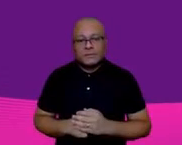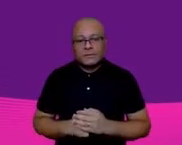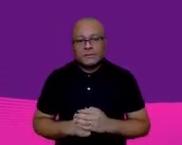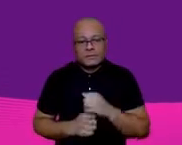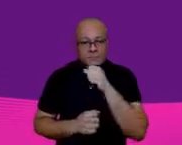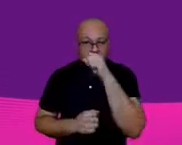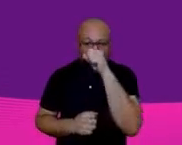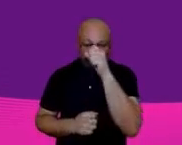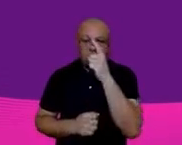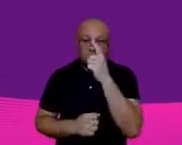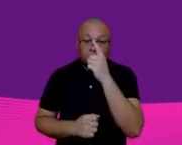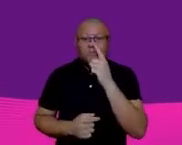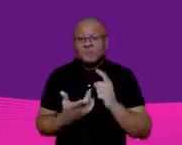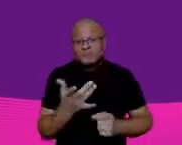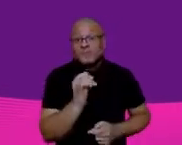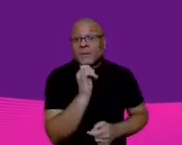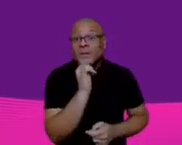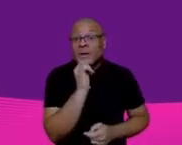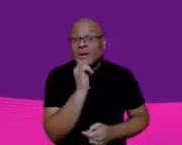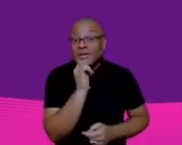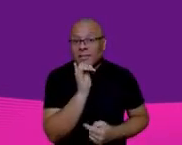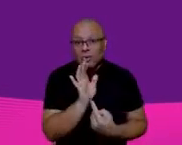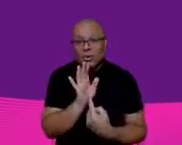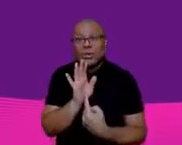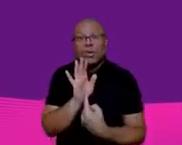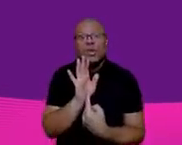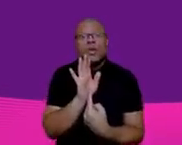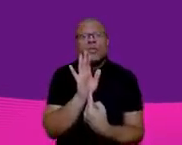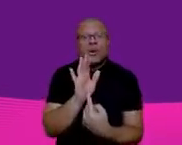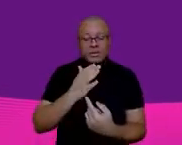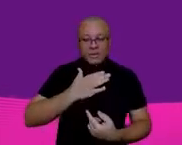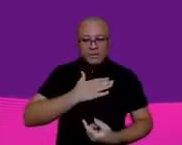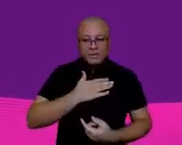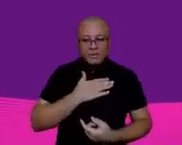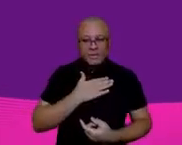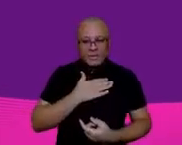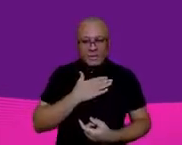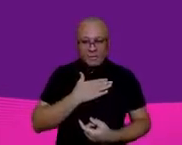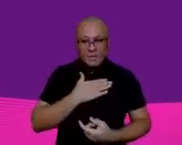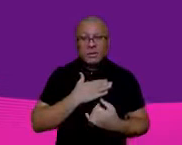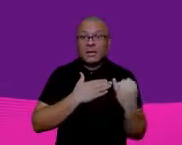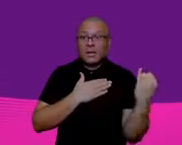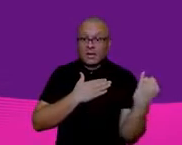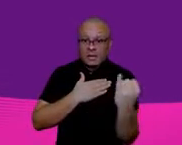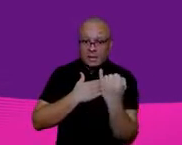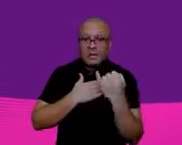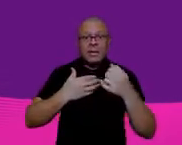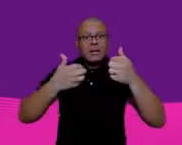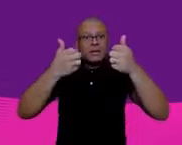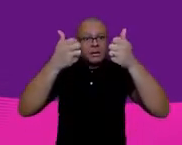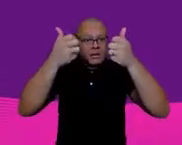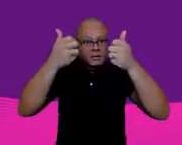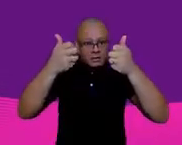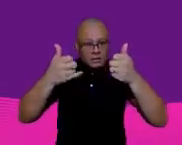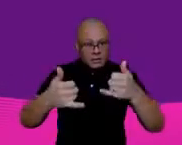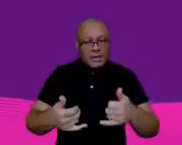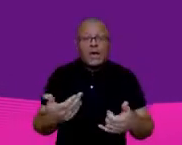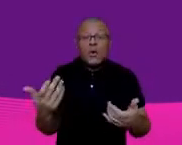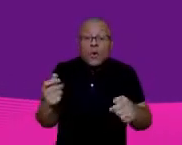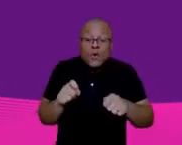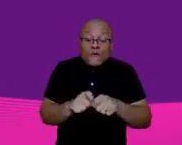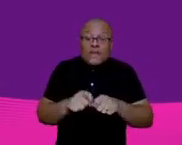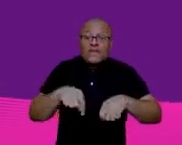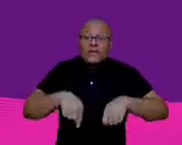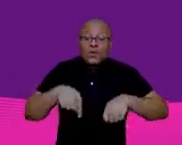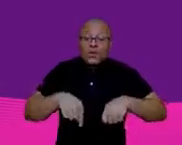Este é um caso, e ilustra muito bem para mim, e é importante poder falar um pouco sobre o que eu estou fazendo da melhor